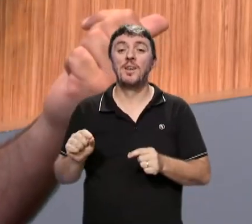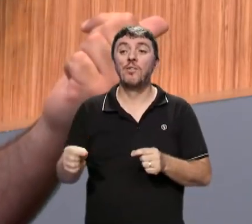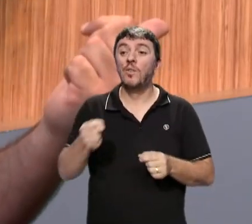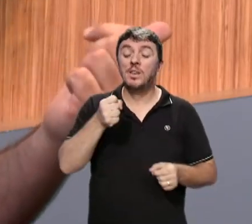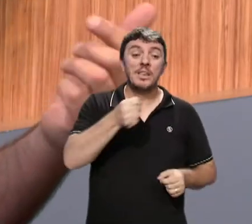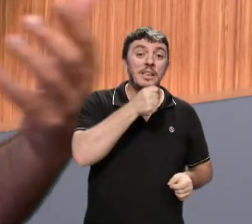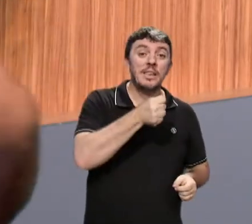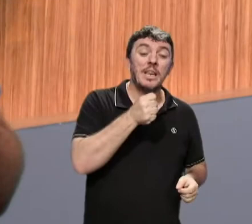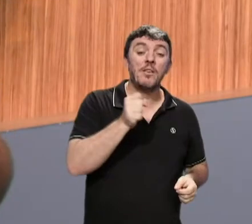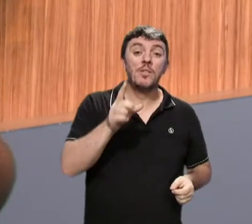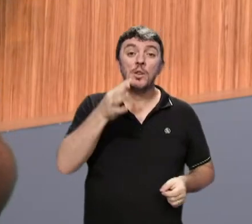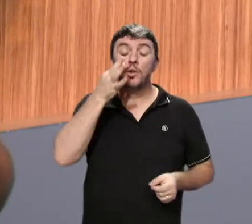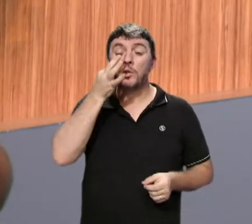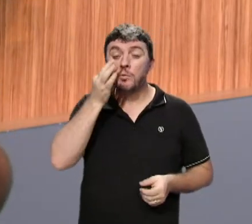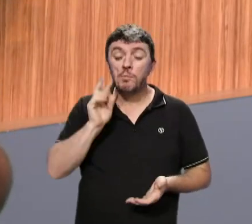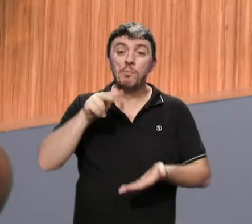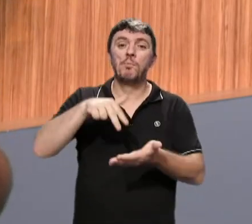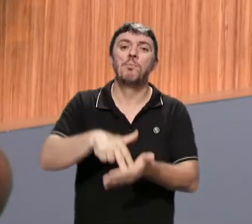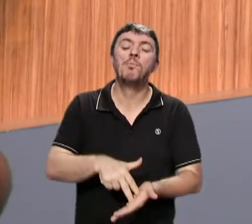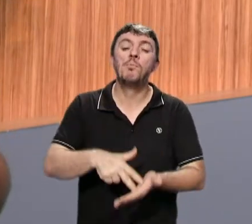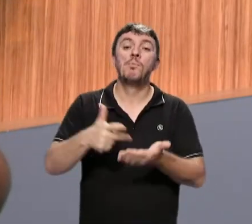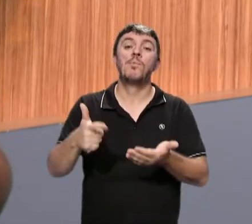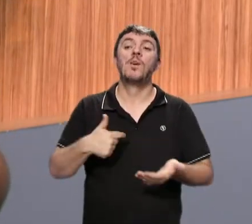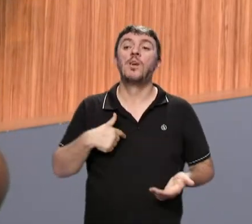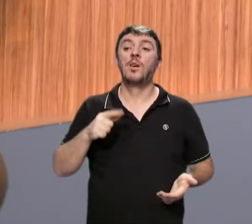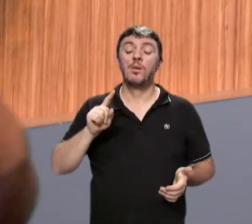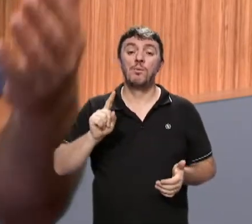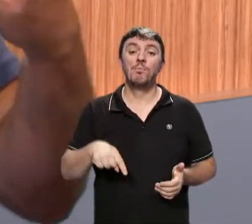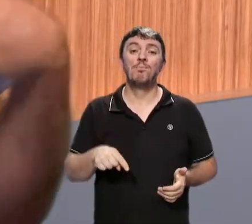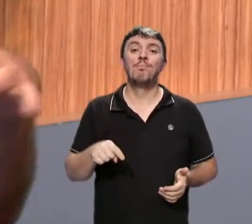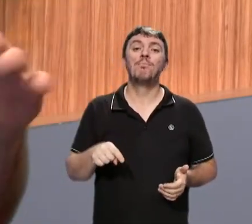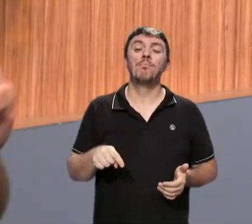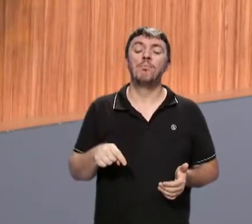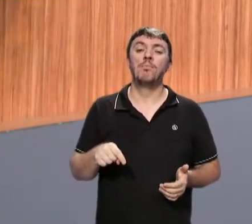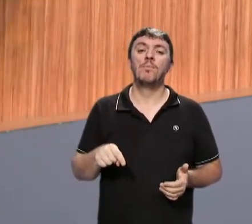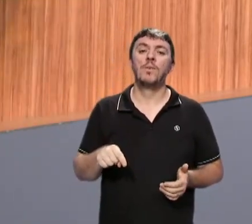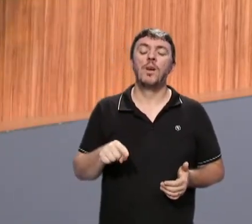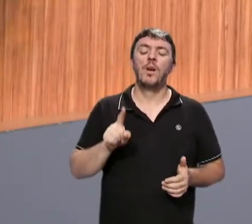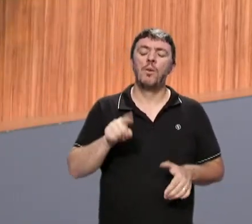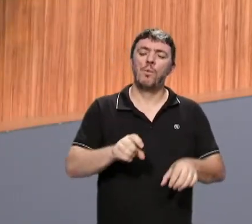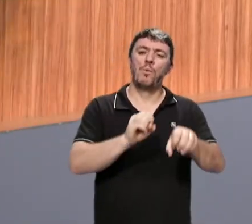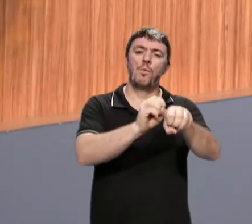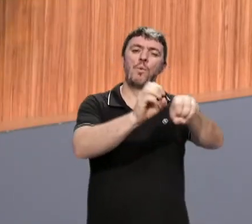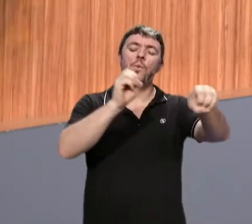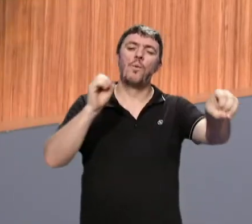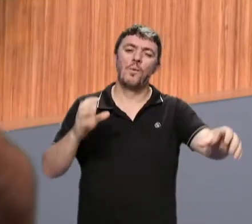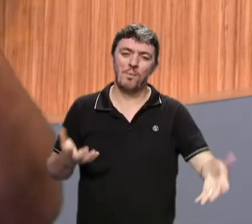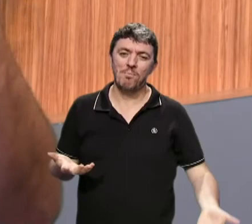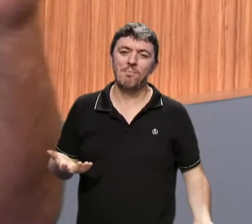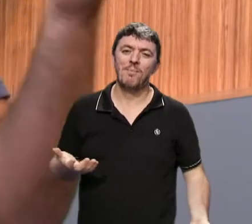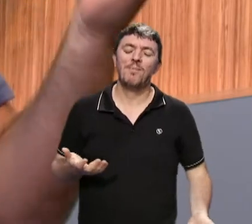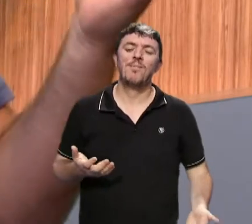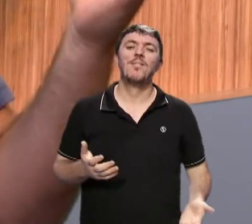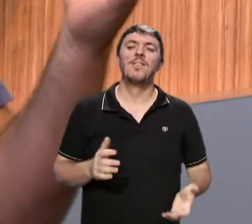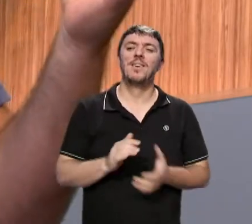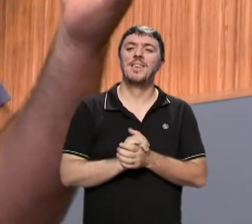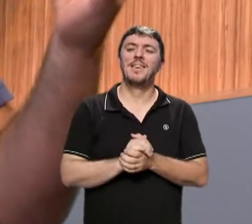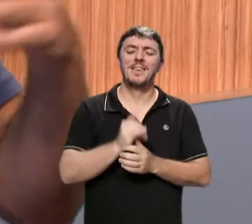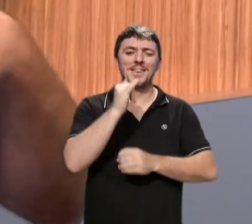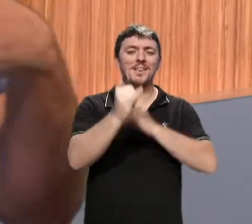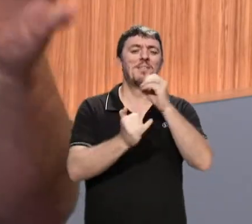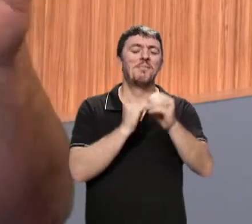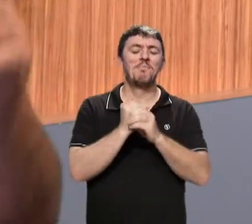entrevistas presenciais. Eu, obviamente, estava fazendo o painel, não podia ir. E aí consegui, então, falar com eles por internet. Olha que coisa boa,